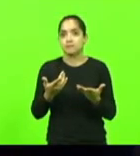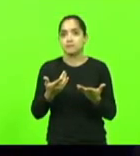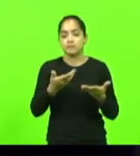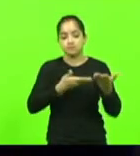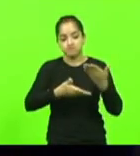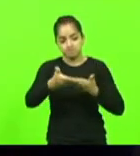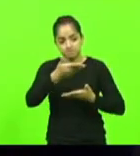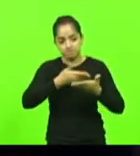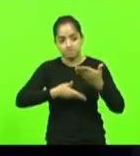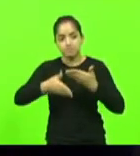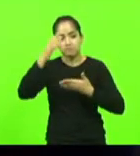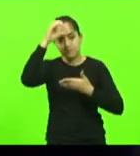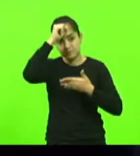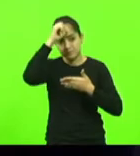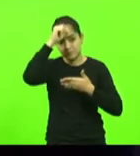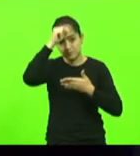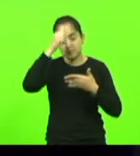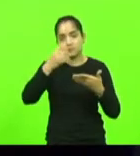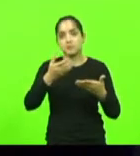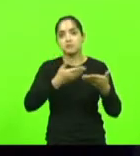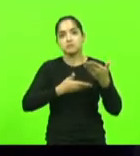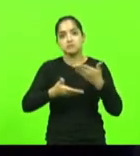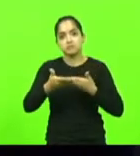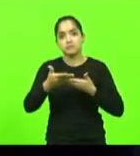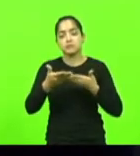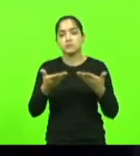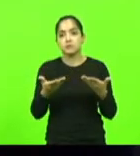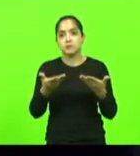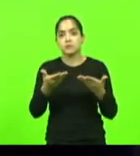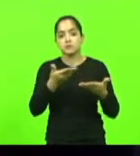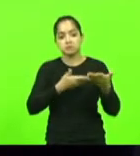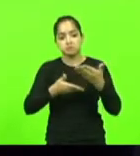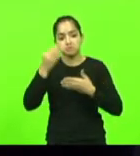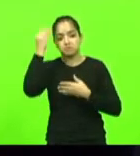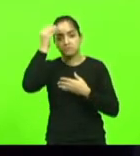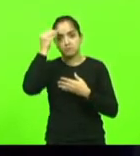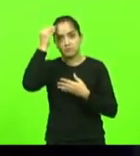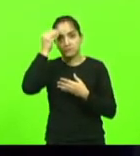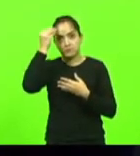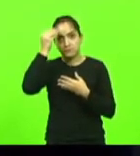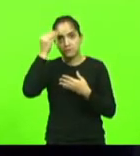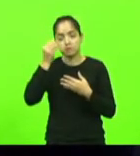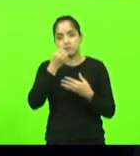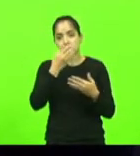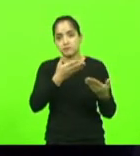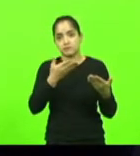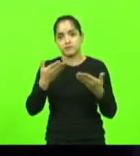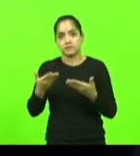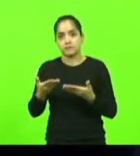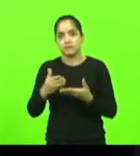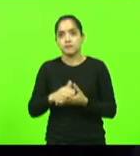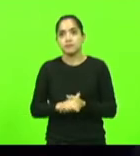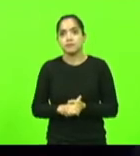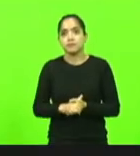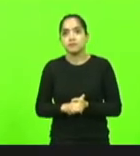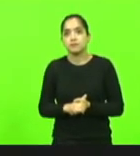mais a aprender com Vossa Excelência e vamos trocar muita experiência, muita ideia. O senhor seja bem-vindo aqui em nosso meio.